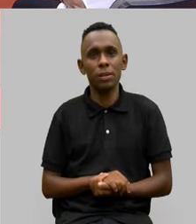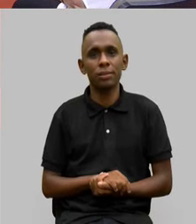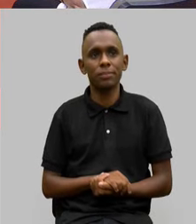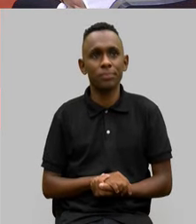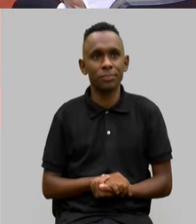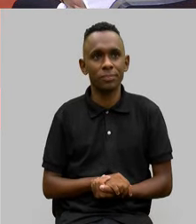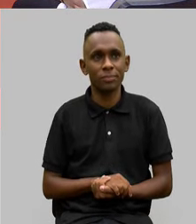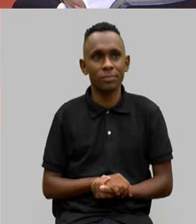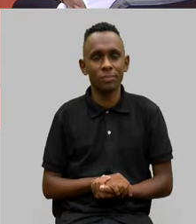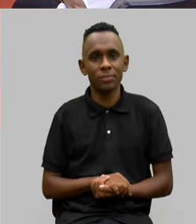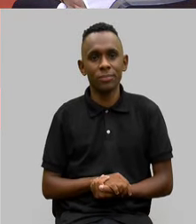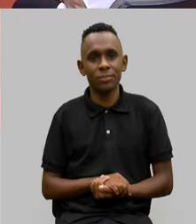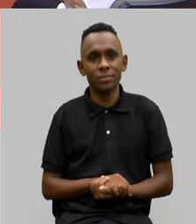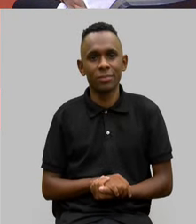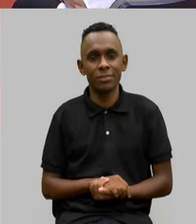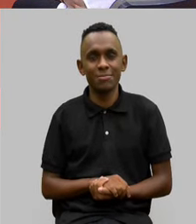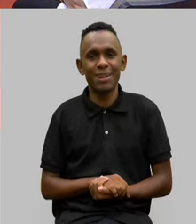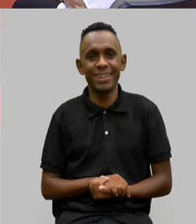palavra